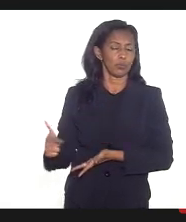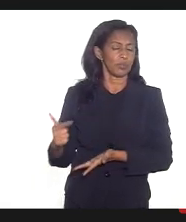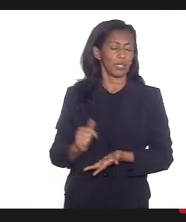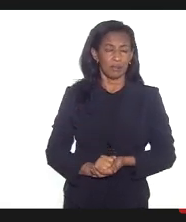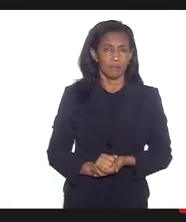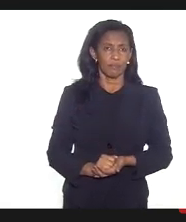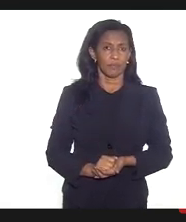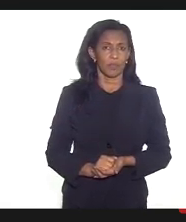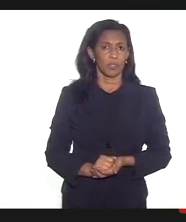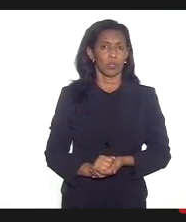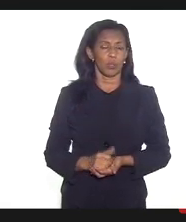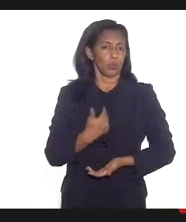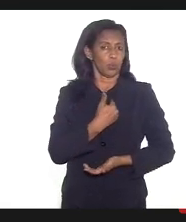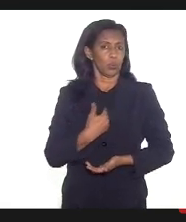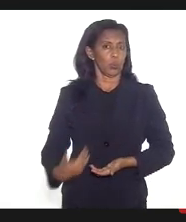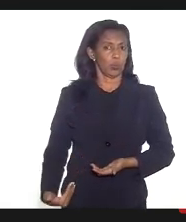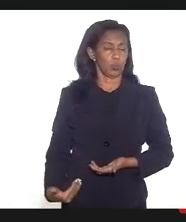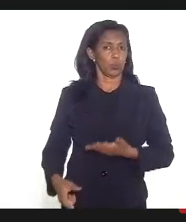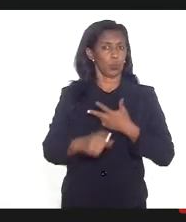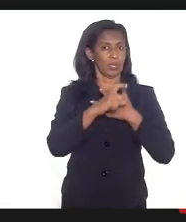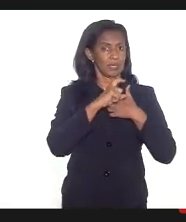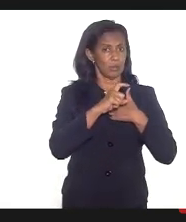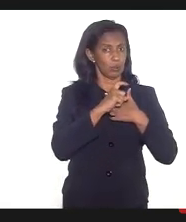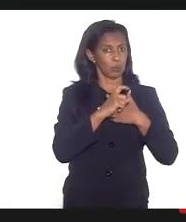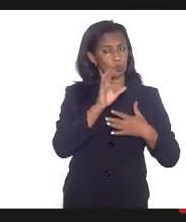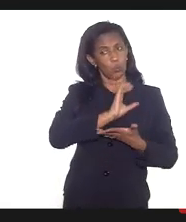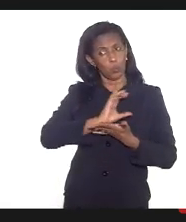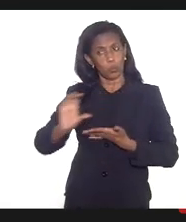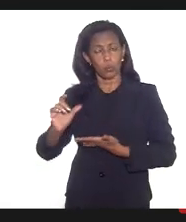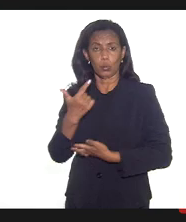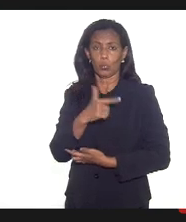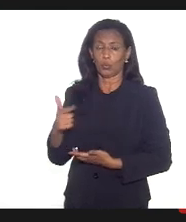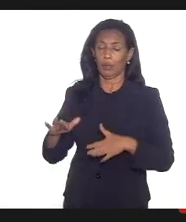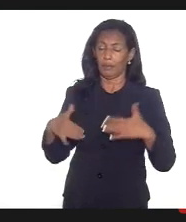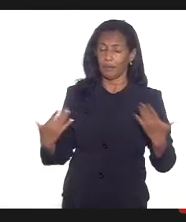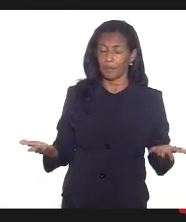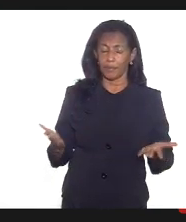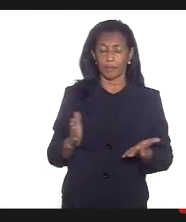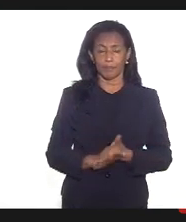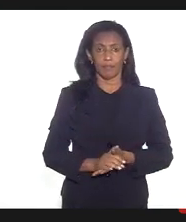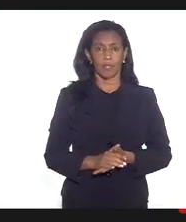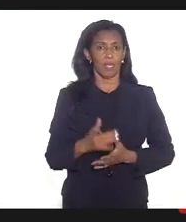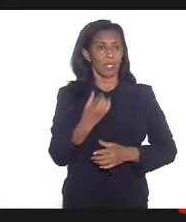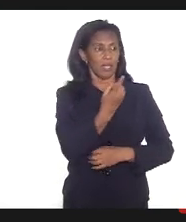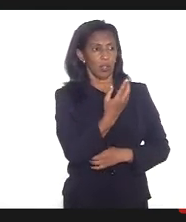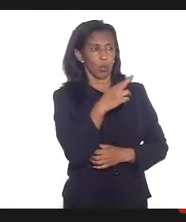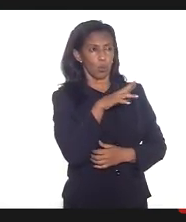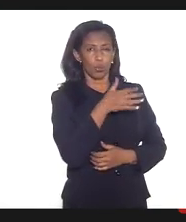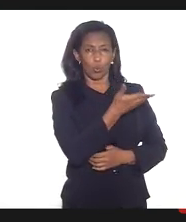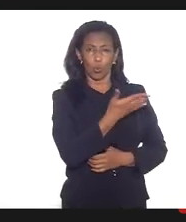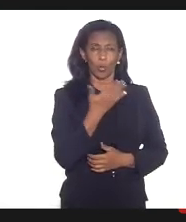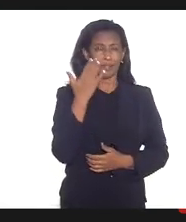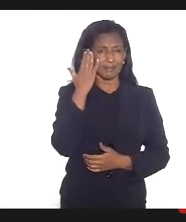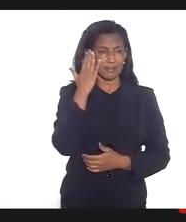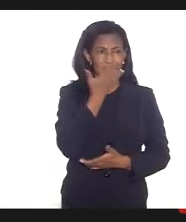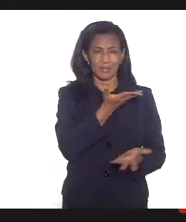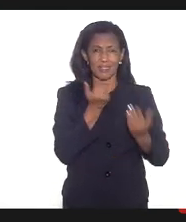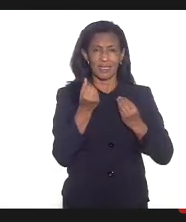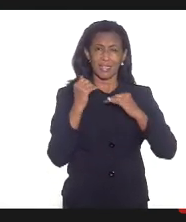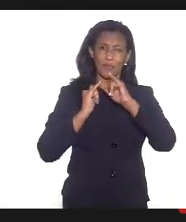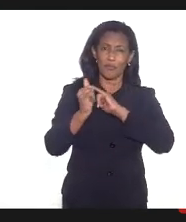do setor público né do executivo o enfim e a doutora Milani traz essas